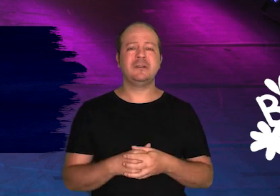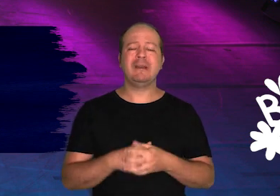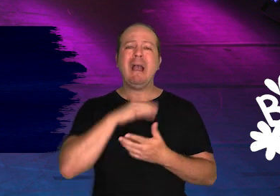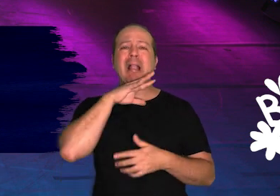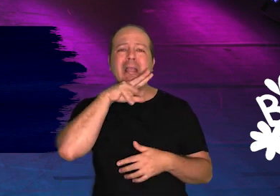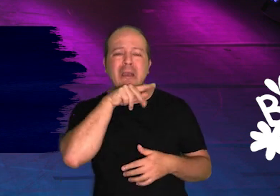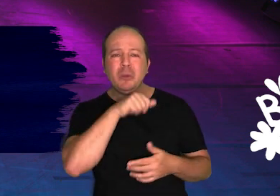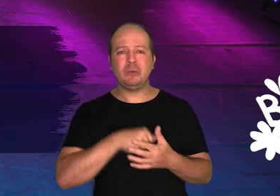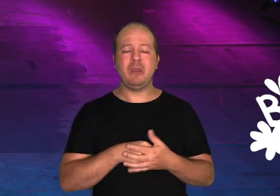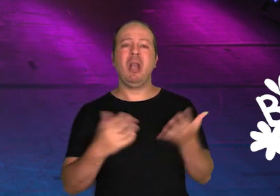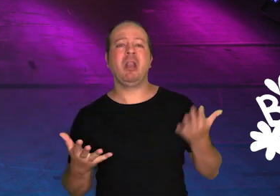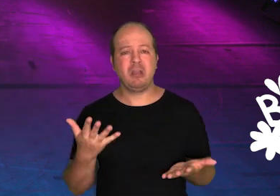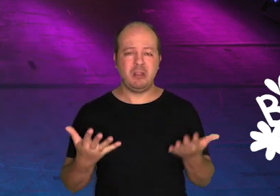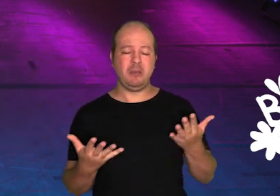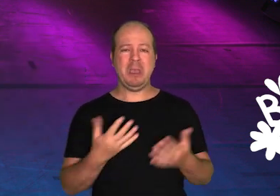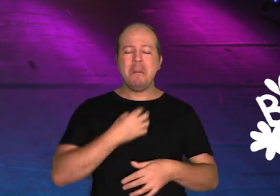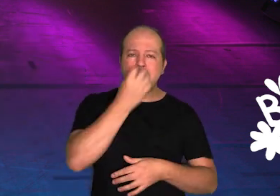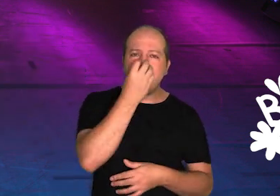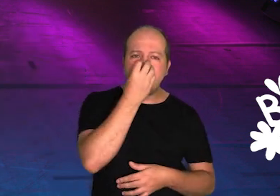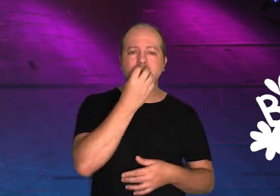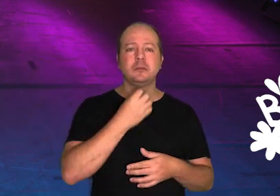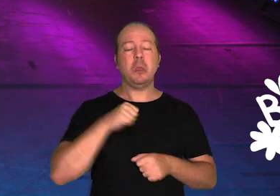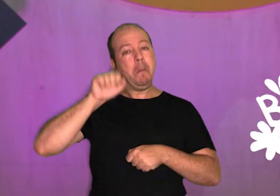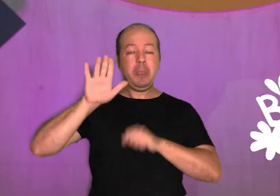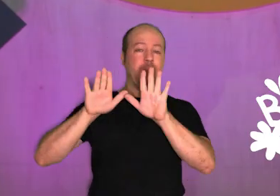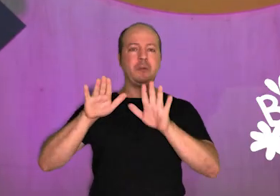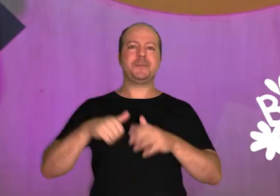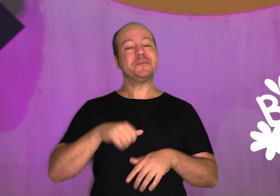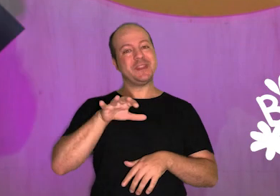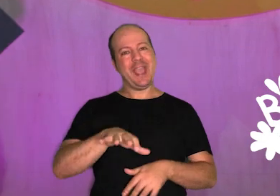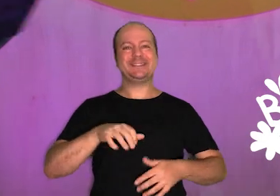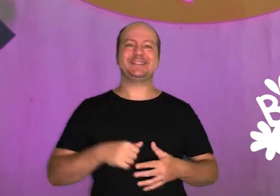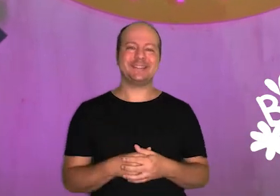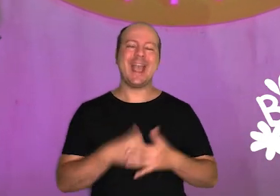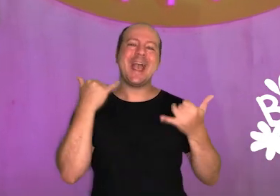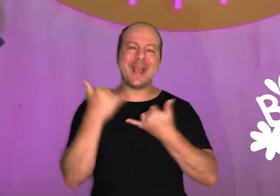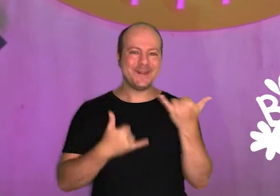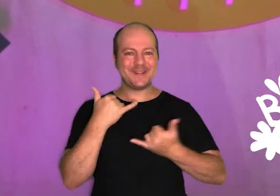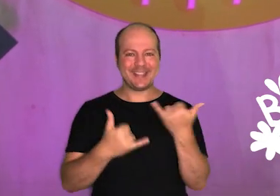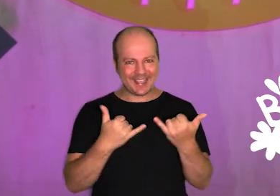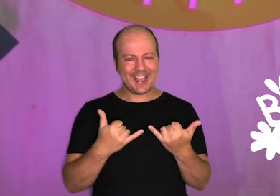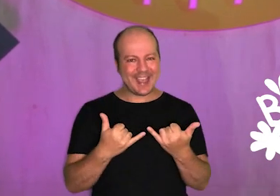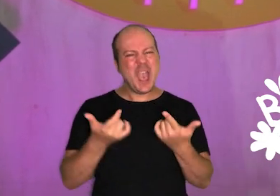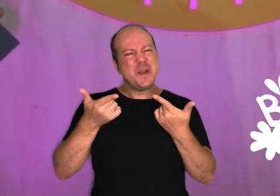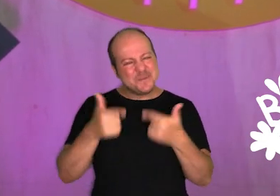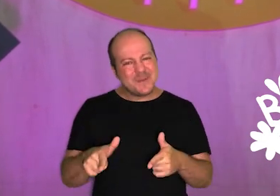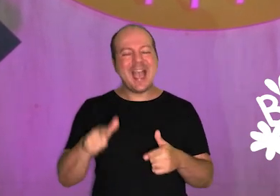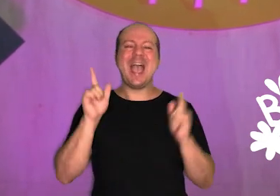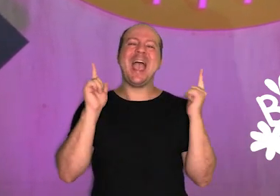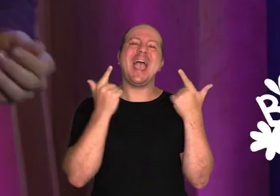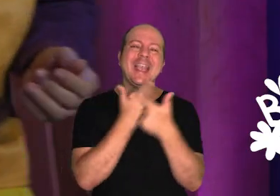leão, equilíbrio, palhaço, mímico. É isso. É brincar. Mais que tudo, é